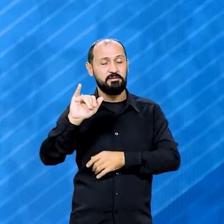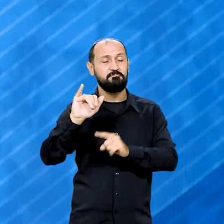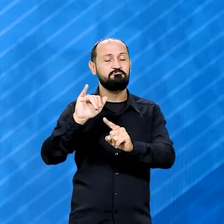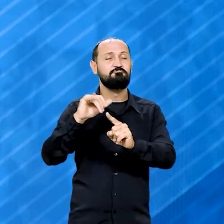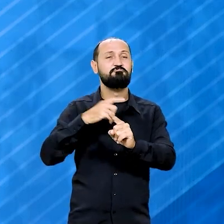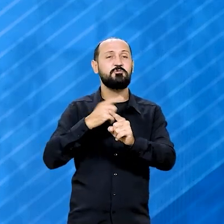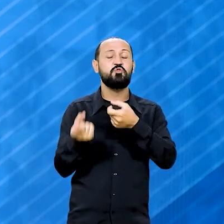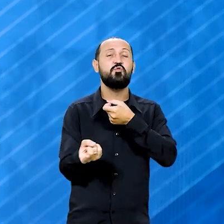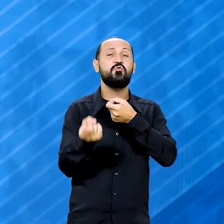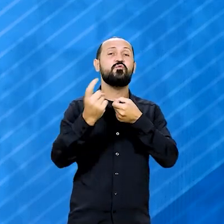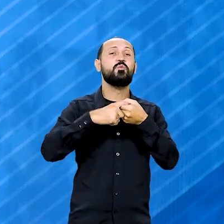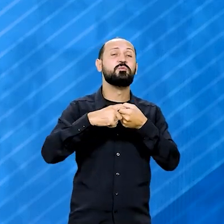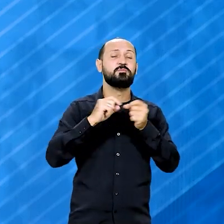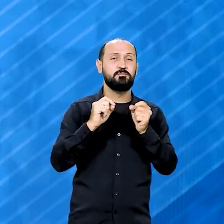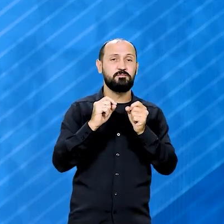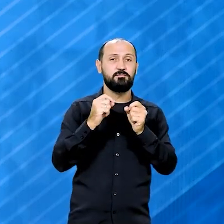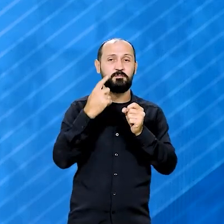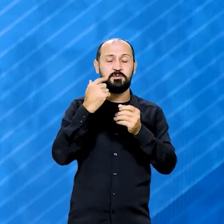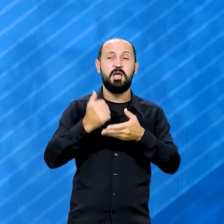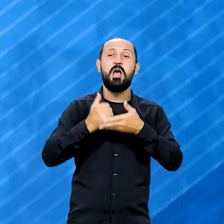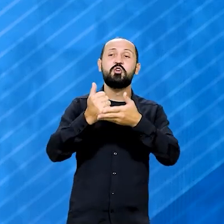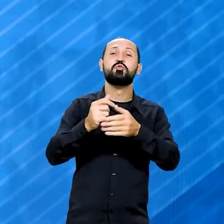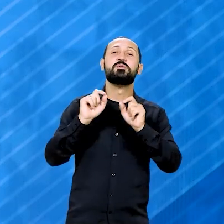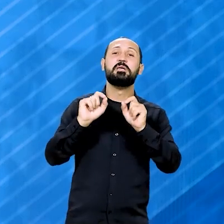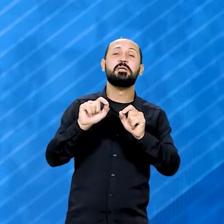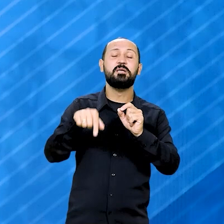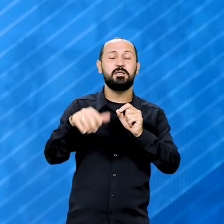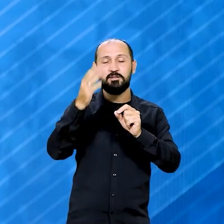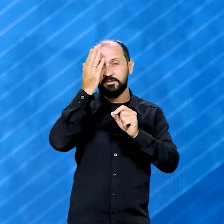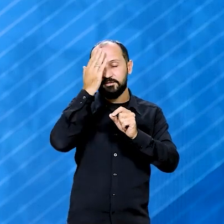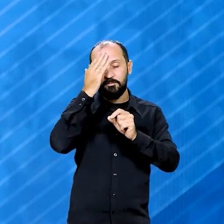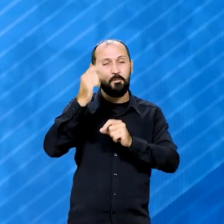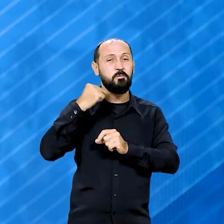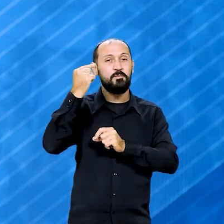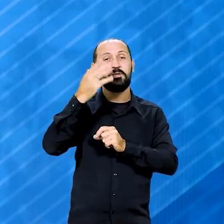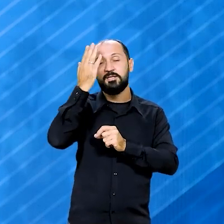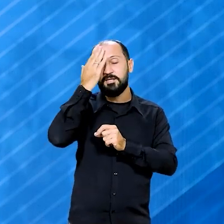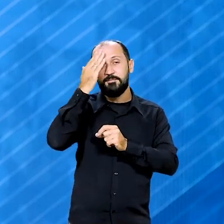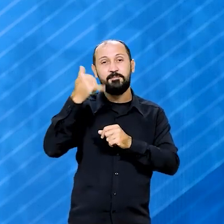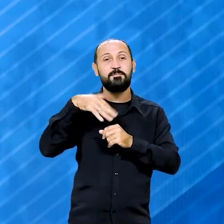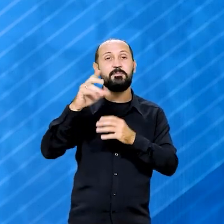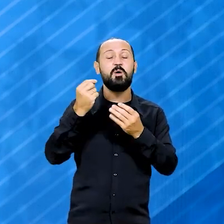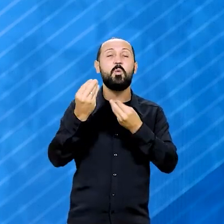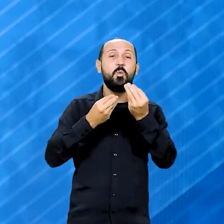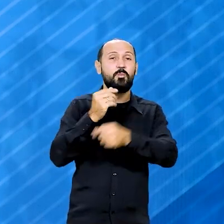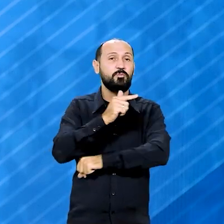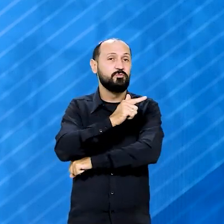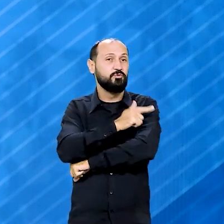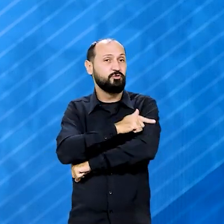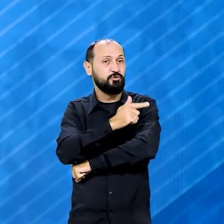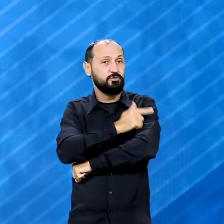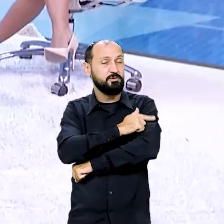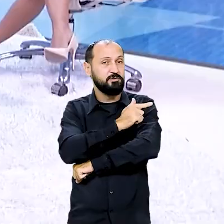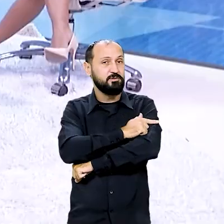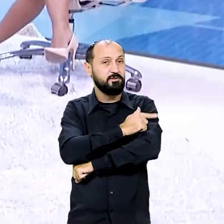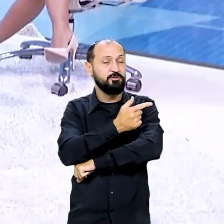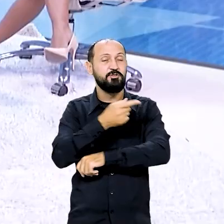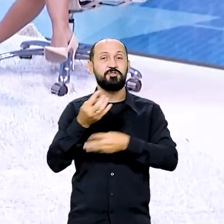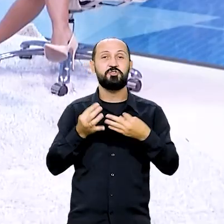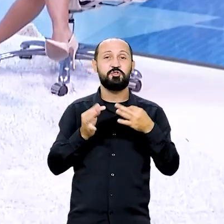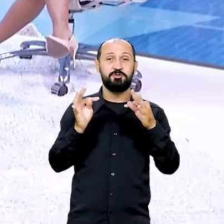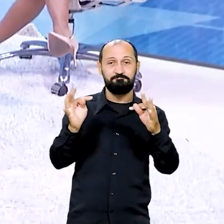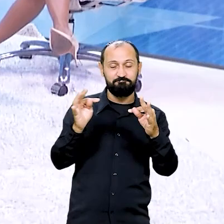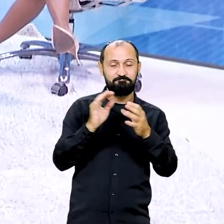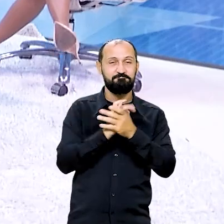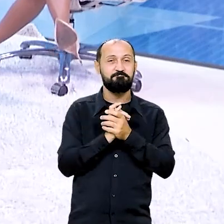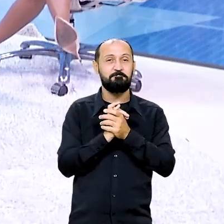aqui TI, que tivemos retorno. Mas nesse ajuda aqui descobrimos que o advogado queria saber mais de gestão do